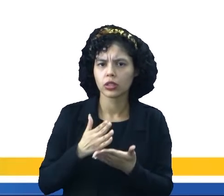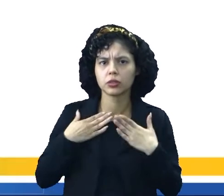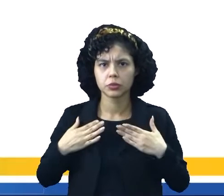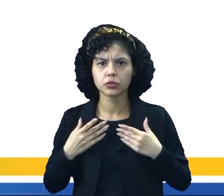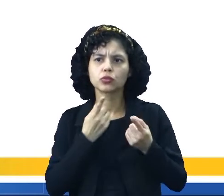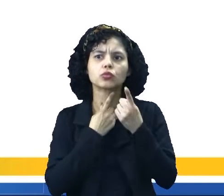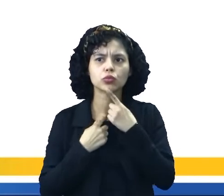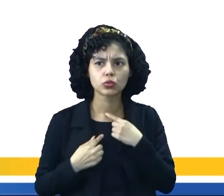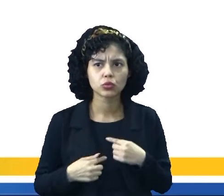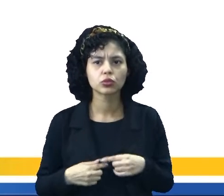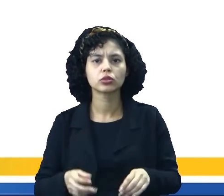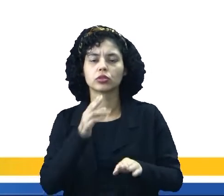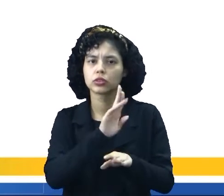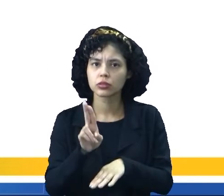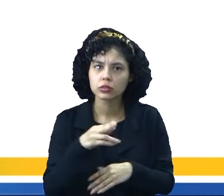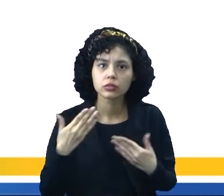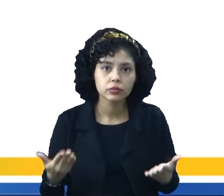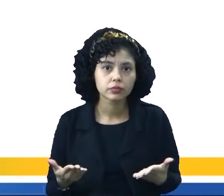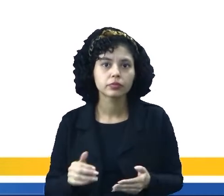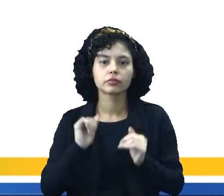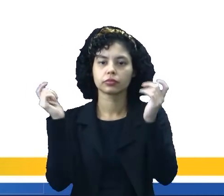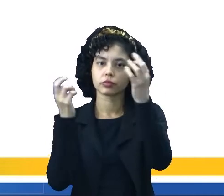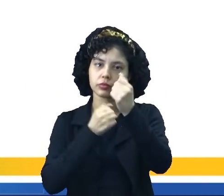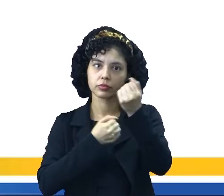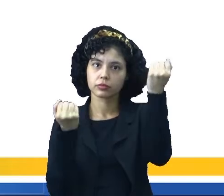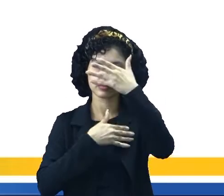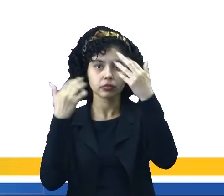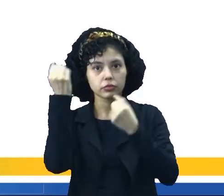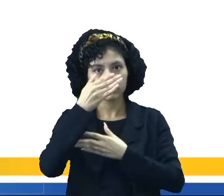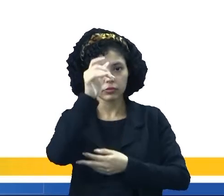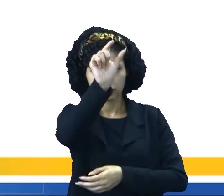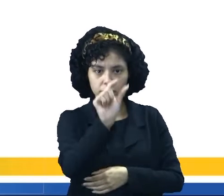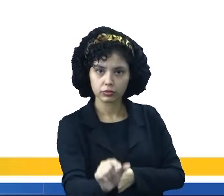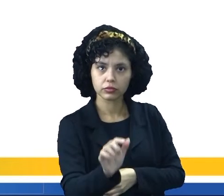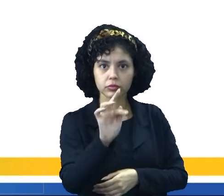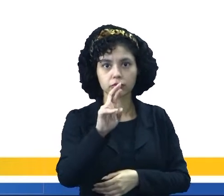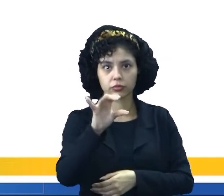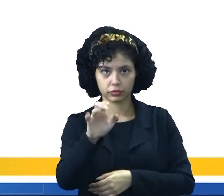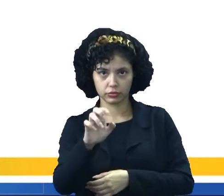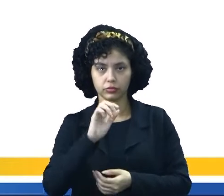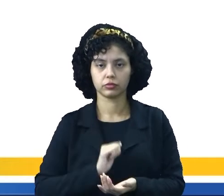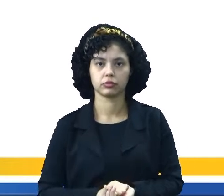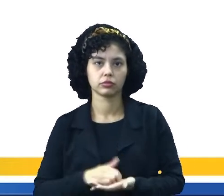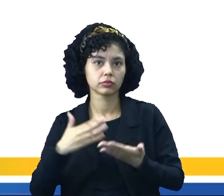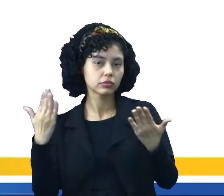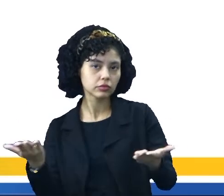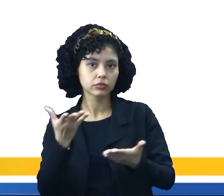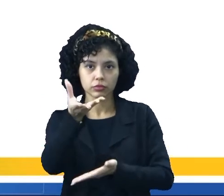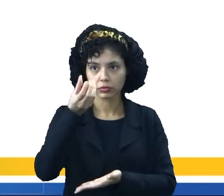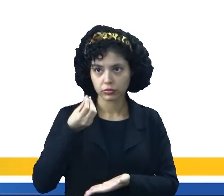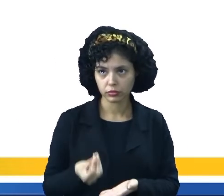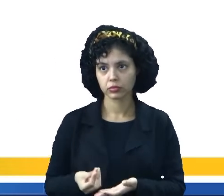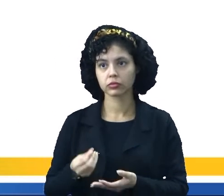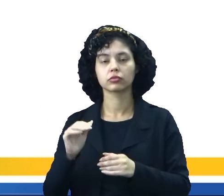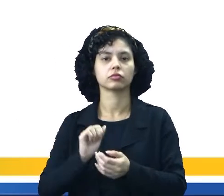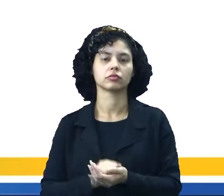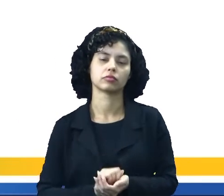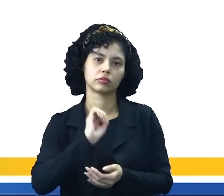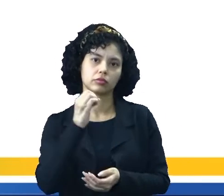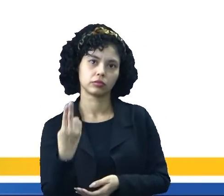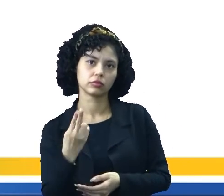vontade. É também chamado de neurônio eferente ou neurônio motor. Então, receptor sensorial